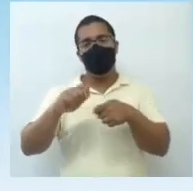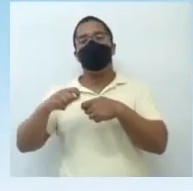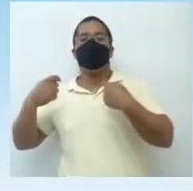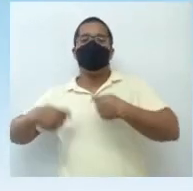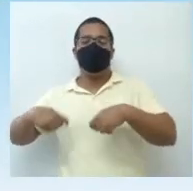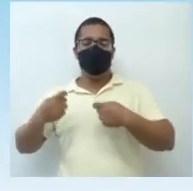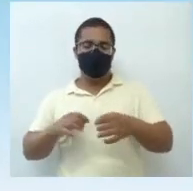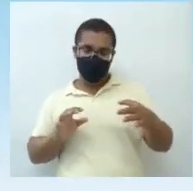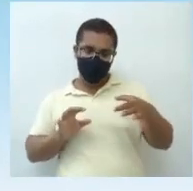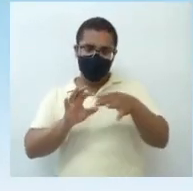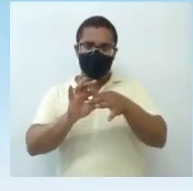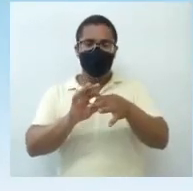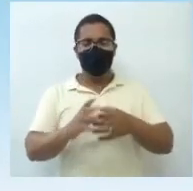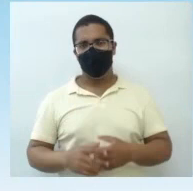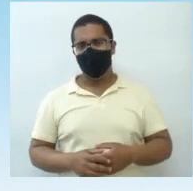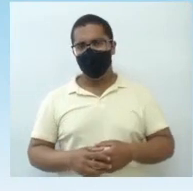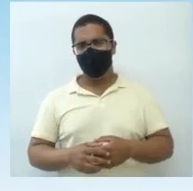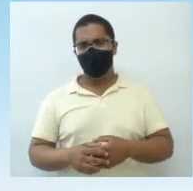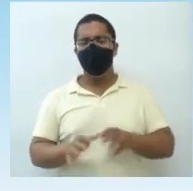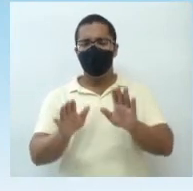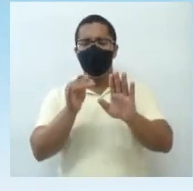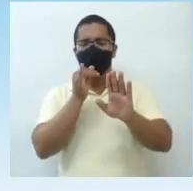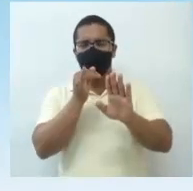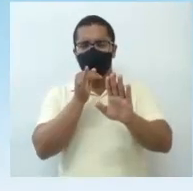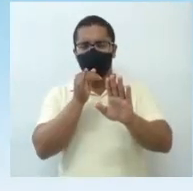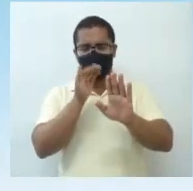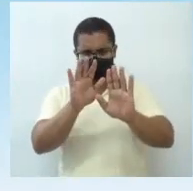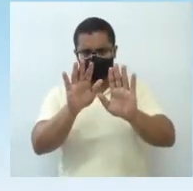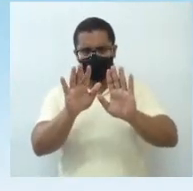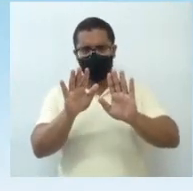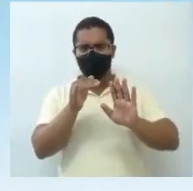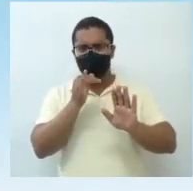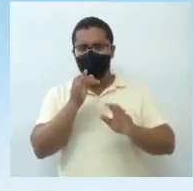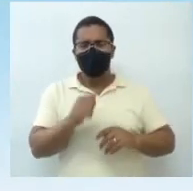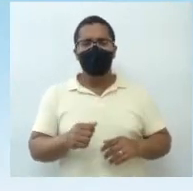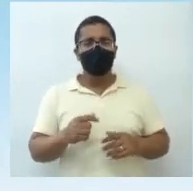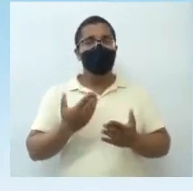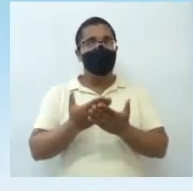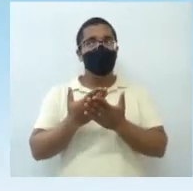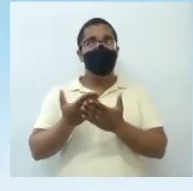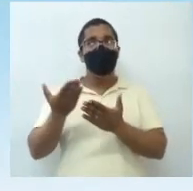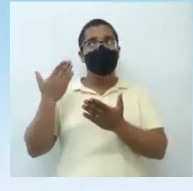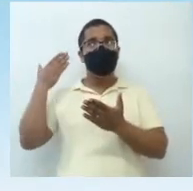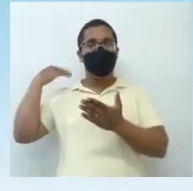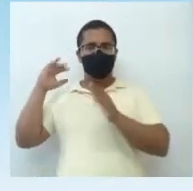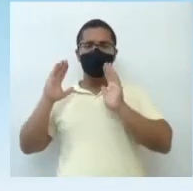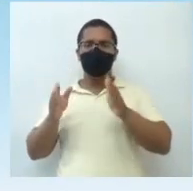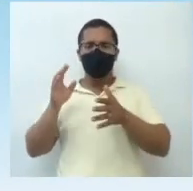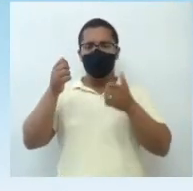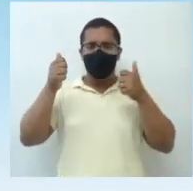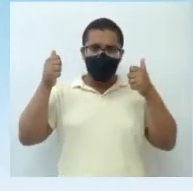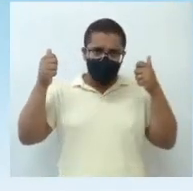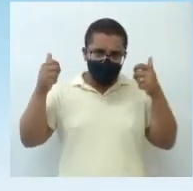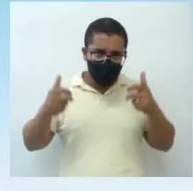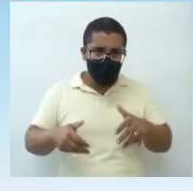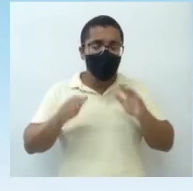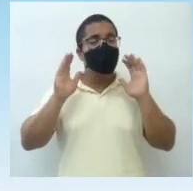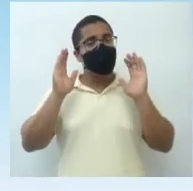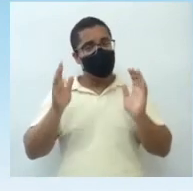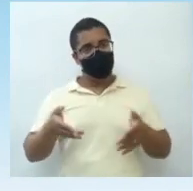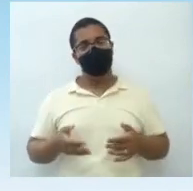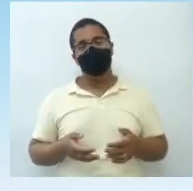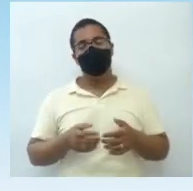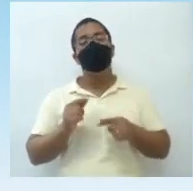para um pouquinho vamos voltar ao pensamento de algumas aulas que estão lá para trás ok